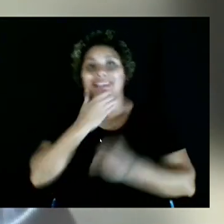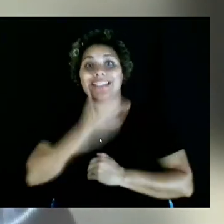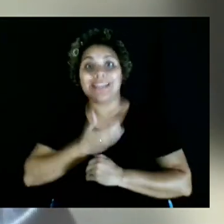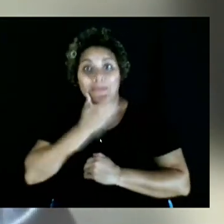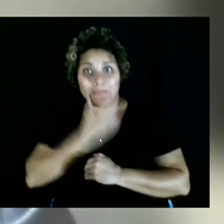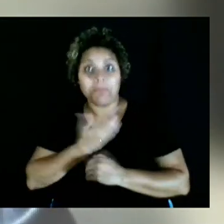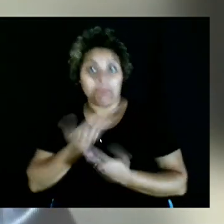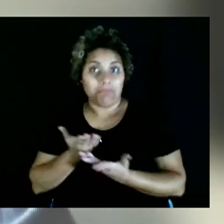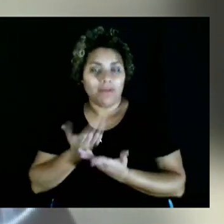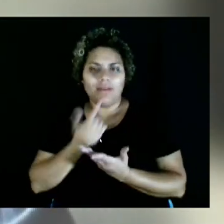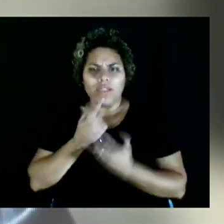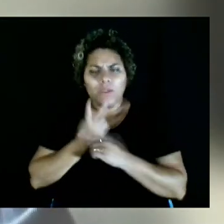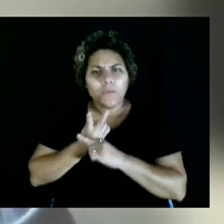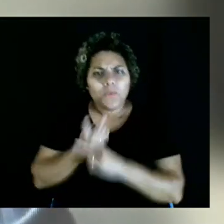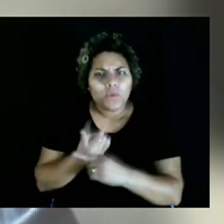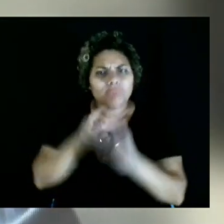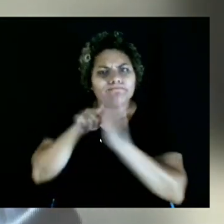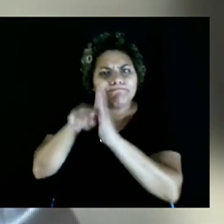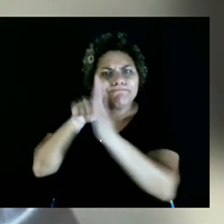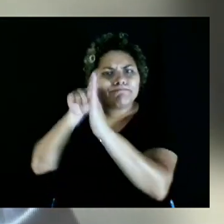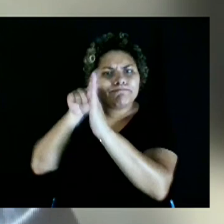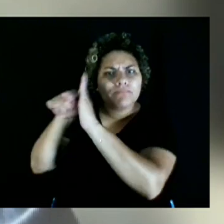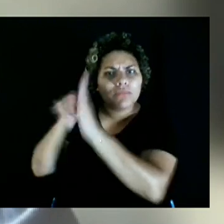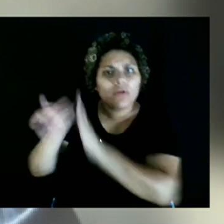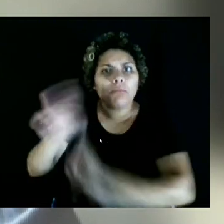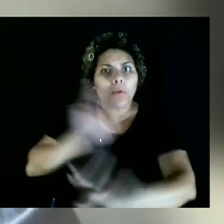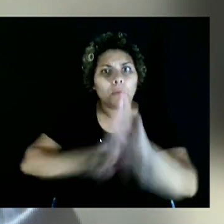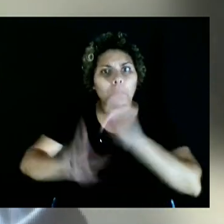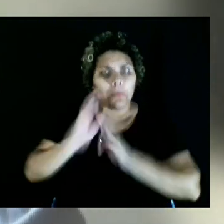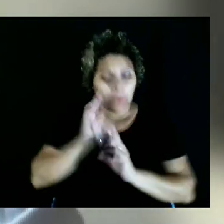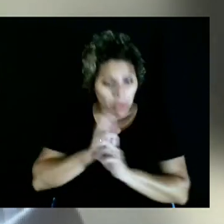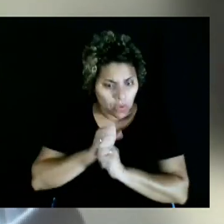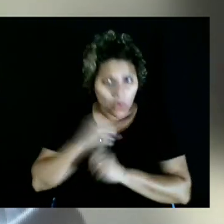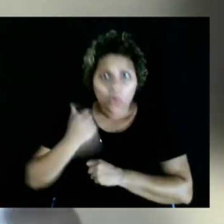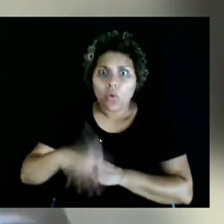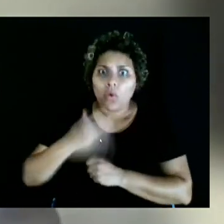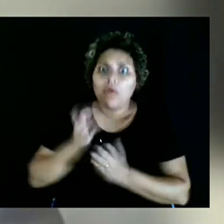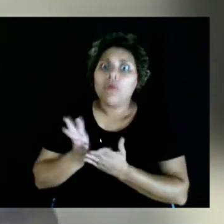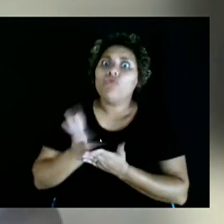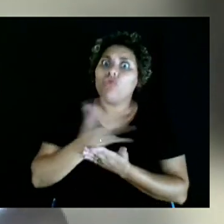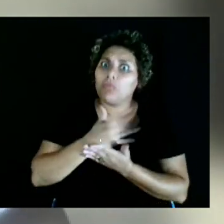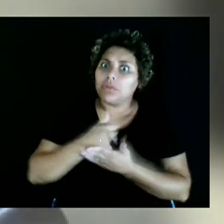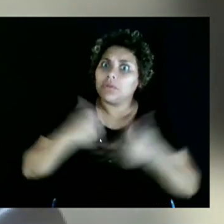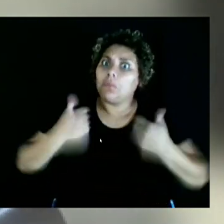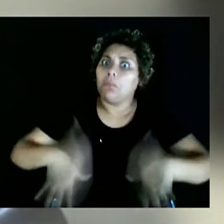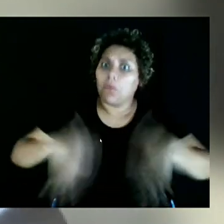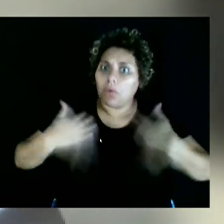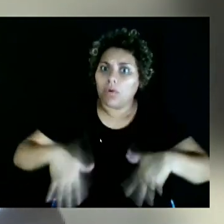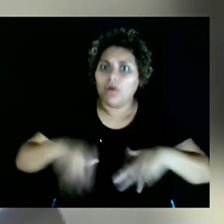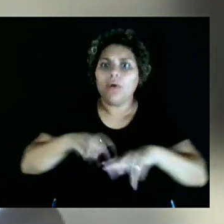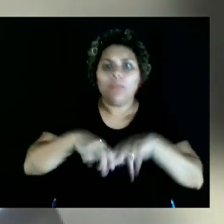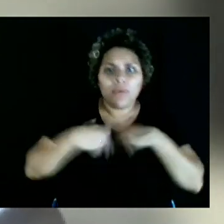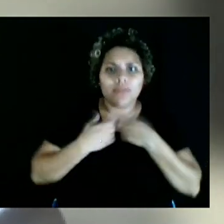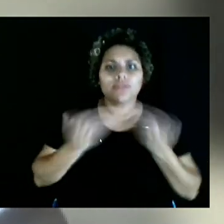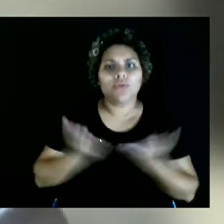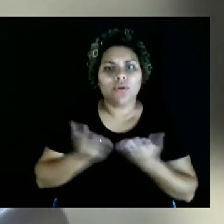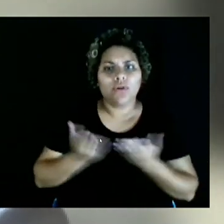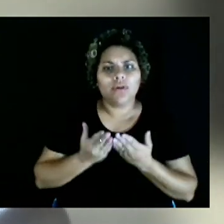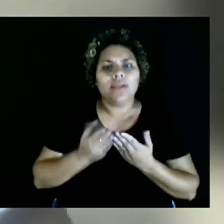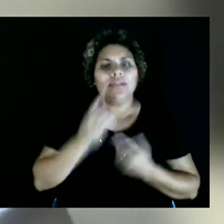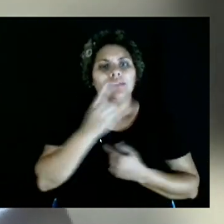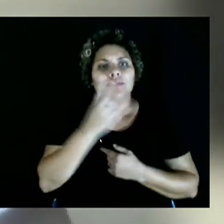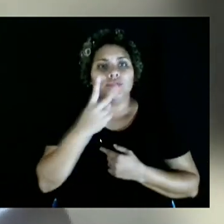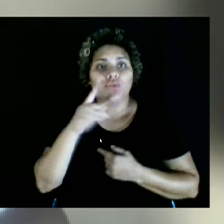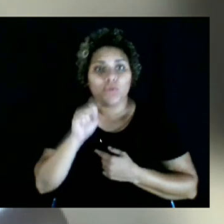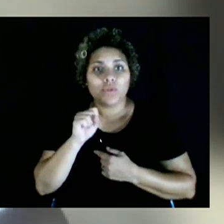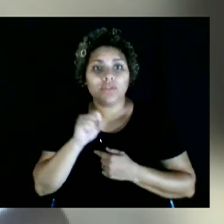muito interessante e é um dado maior do que a gente teve na edição anterior. Essas 108 entidades associativas, elas movimentam